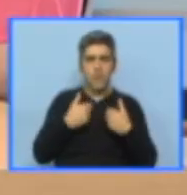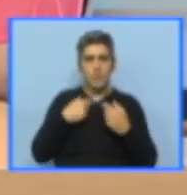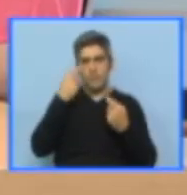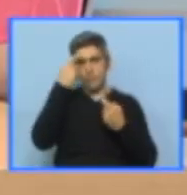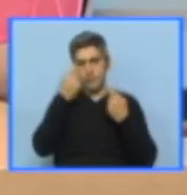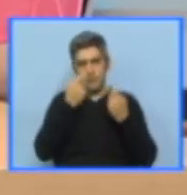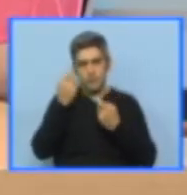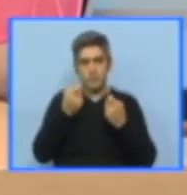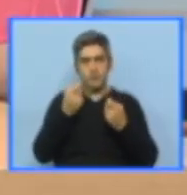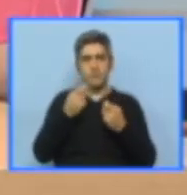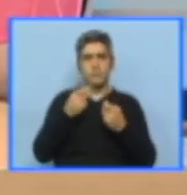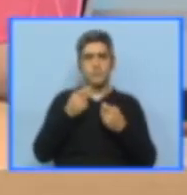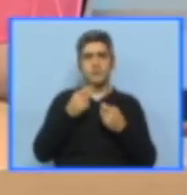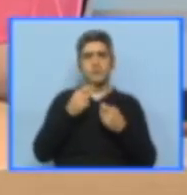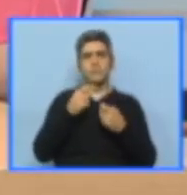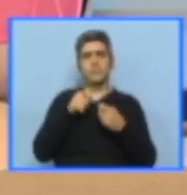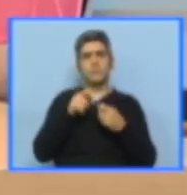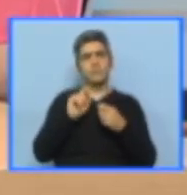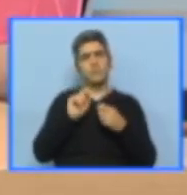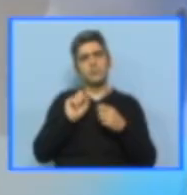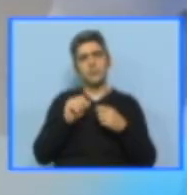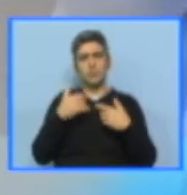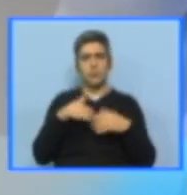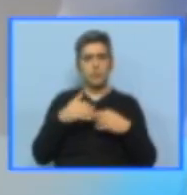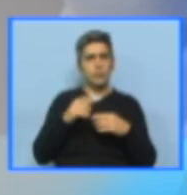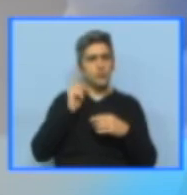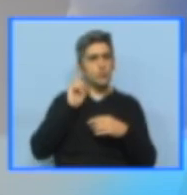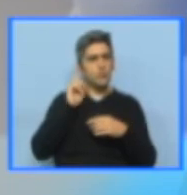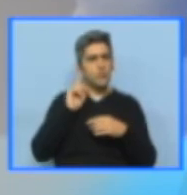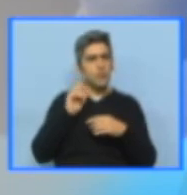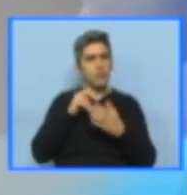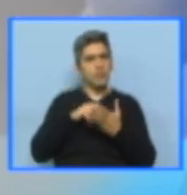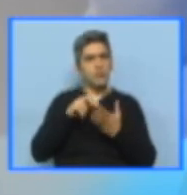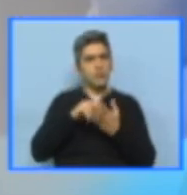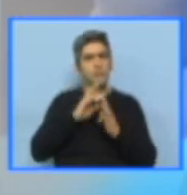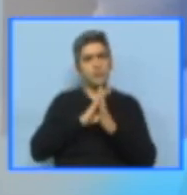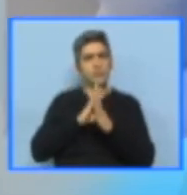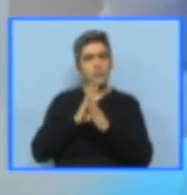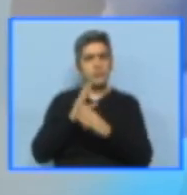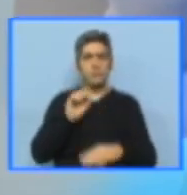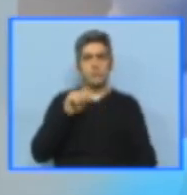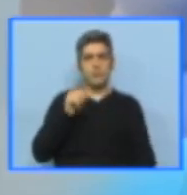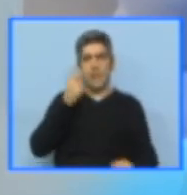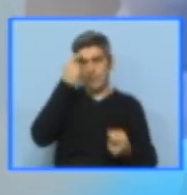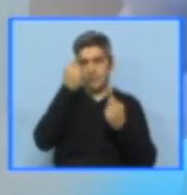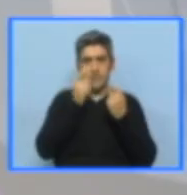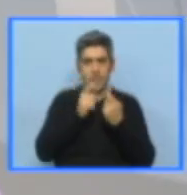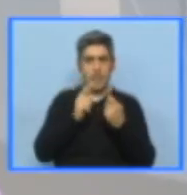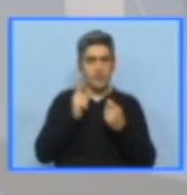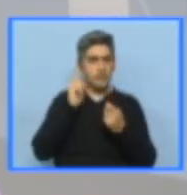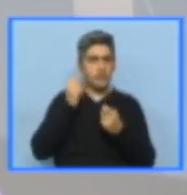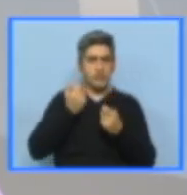pensar-se, não é? É algo muito importante no ato de peregrinar. Eu acho que a reflexão é